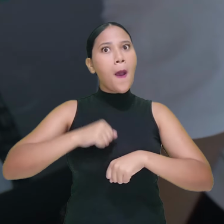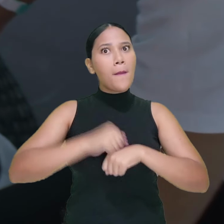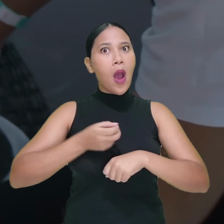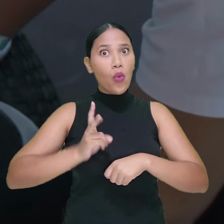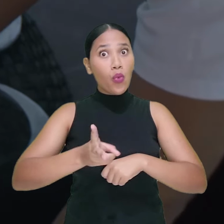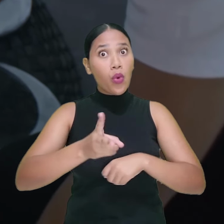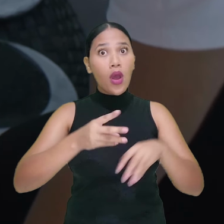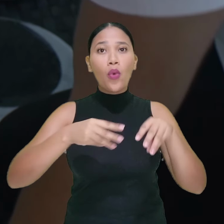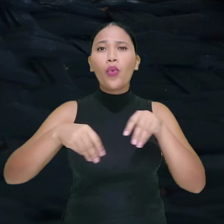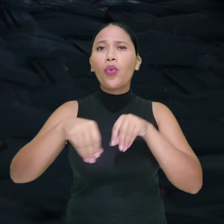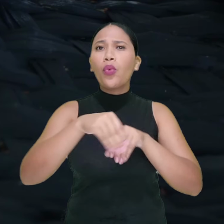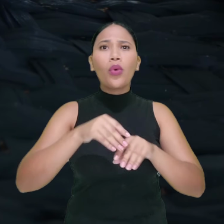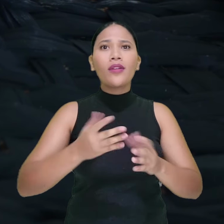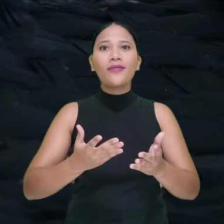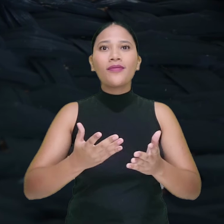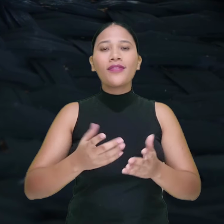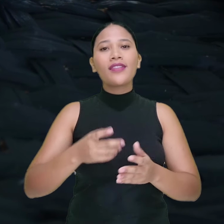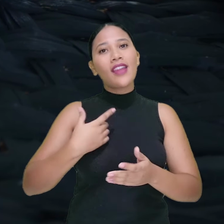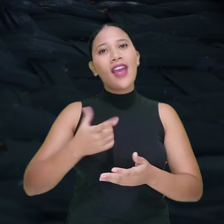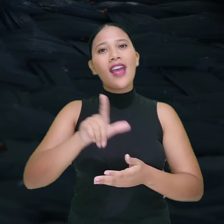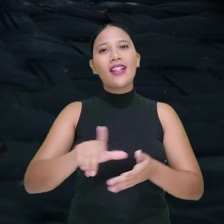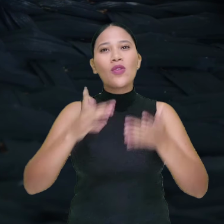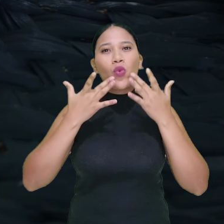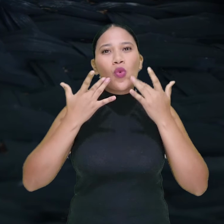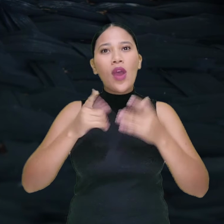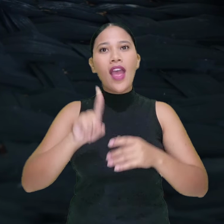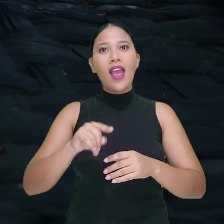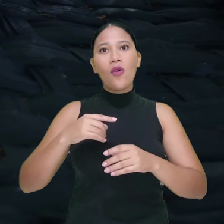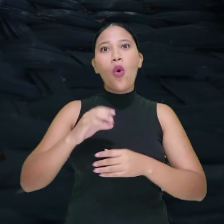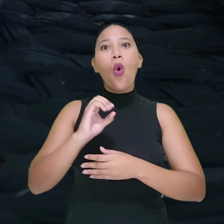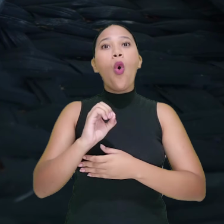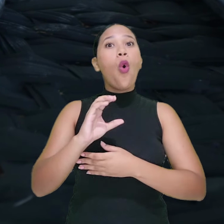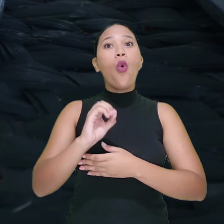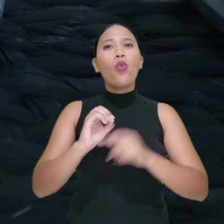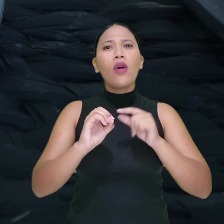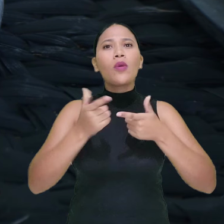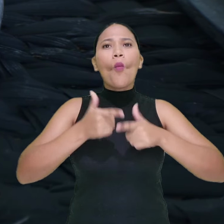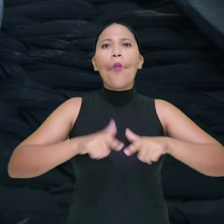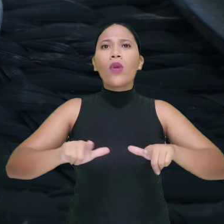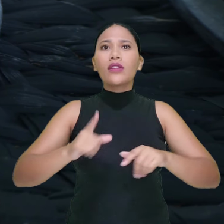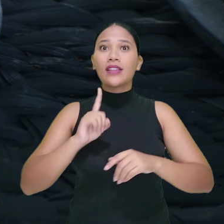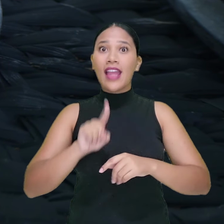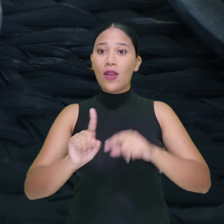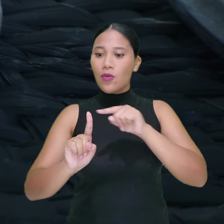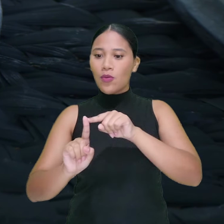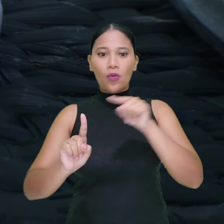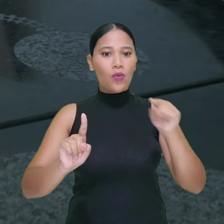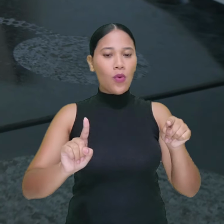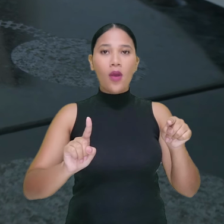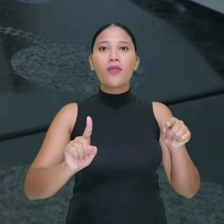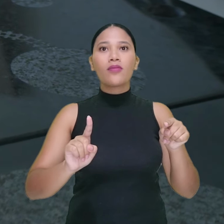não sofrer o que na dramaturgia eu chamo de o efeito do oco. Entre Planer